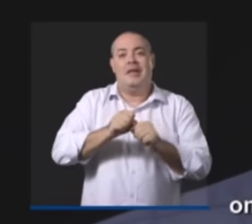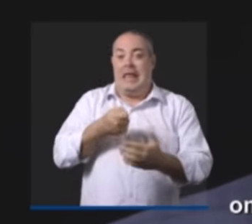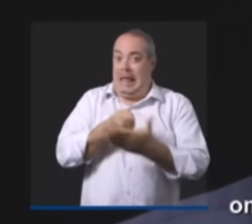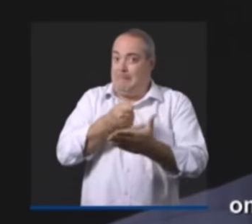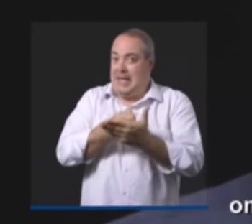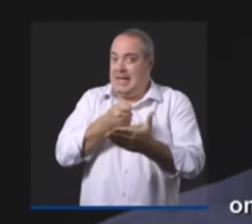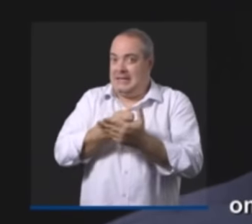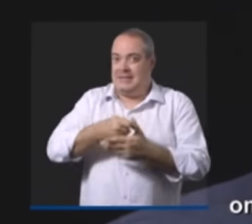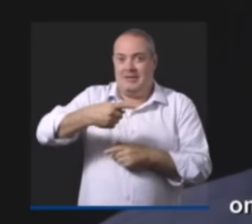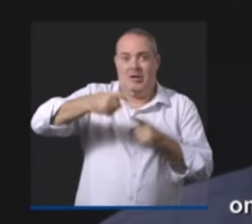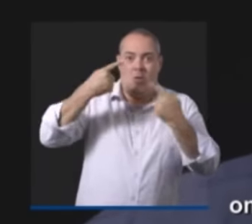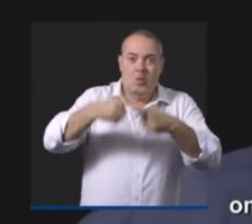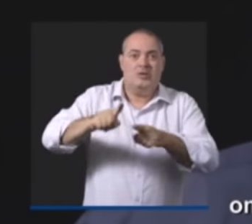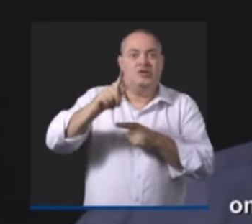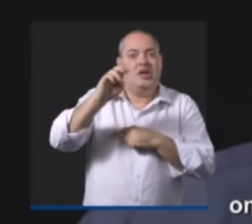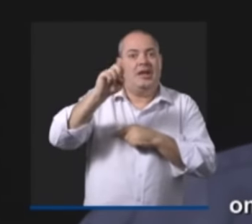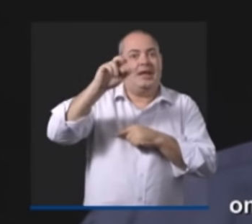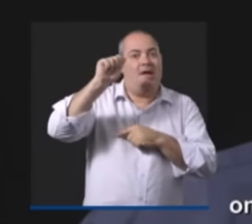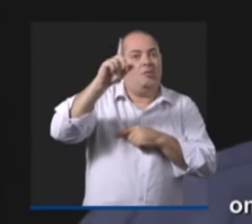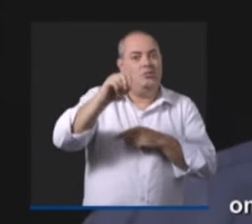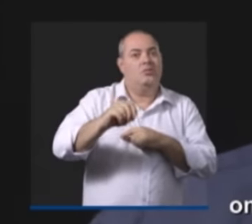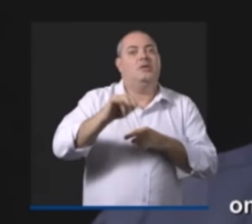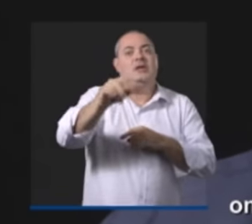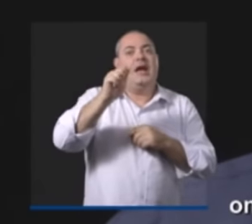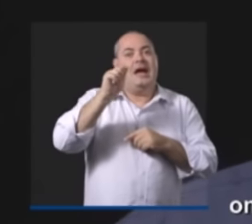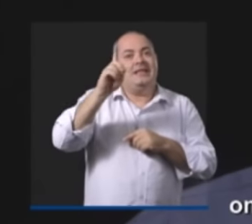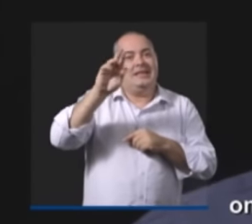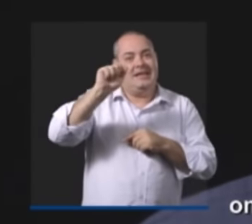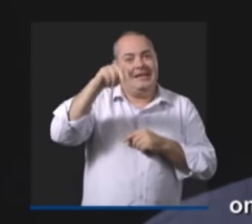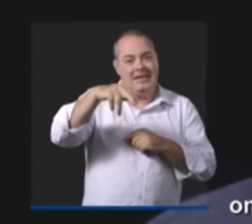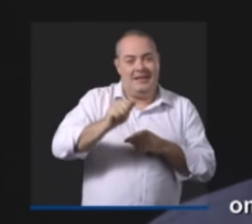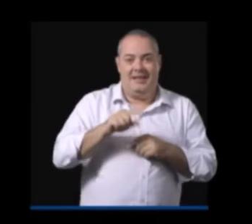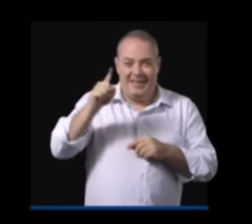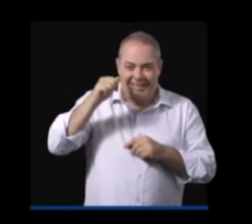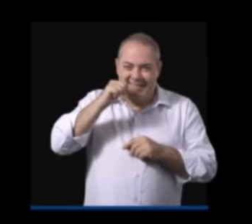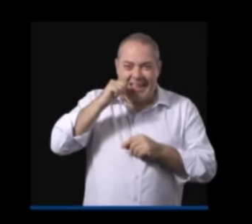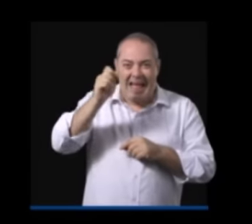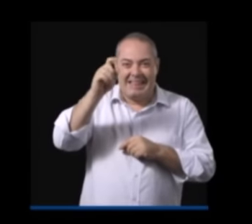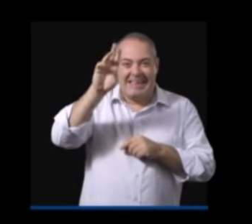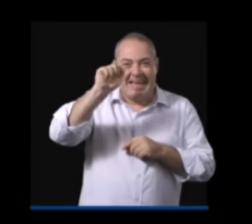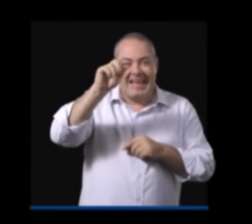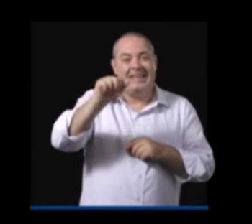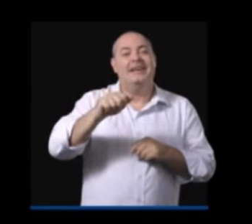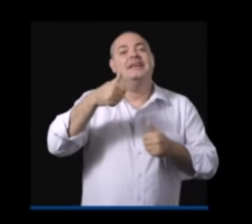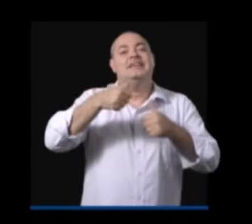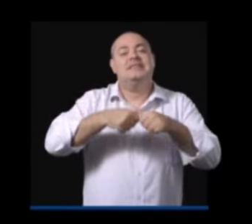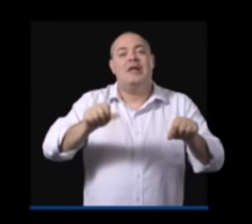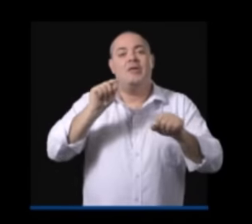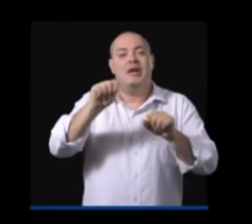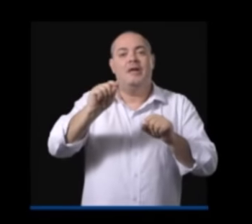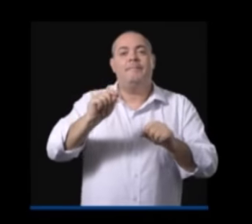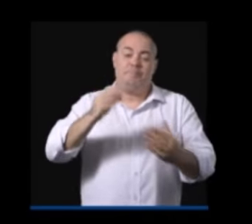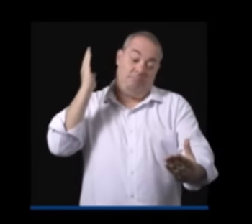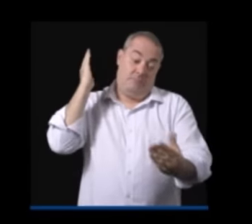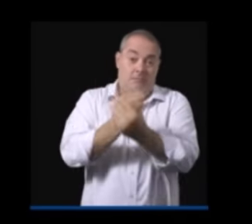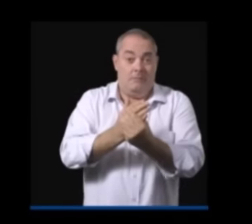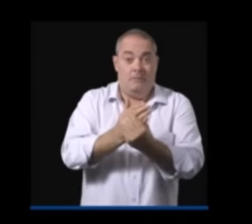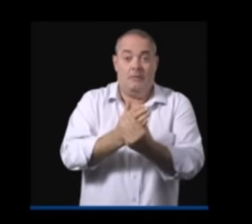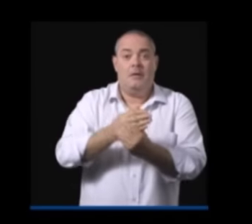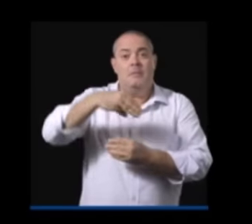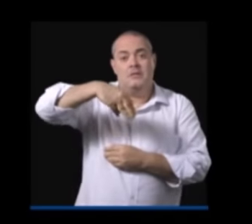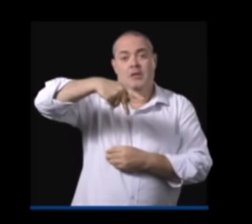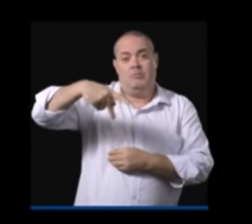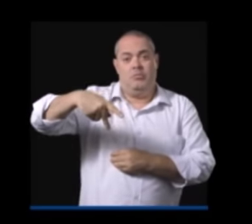social, onde ele faz ameaças contra seu Geraldo e Adriana. A dona Adriana está